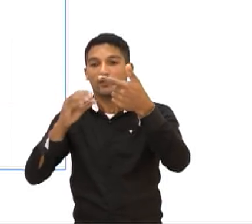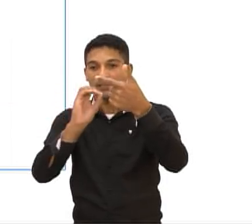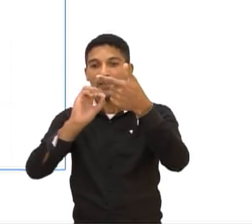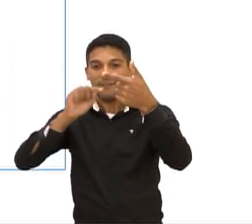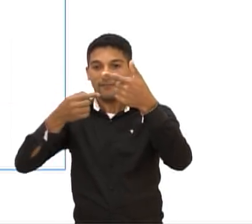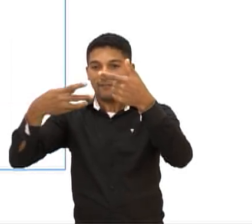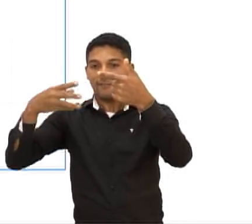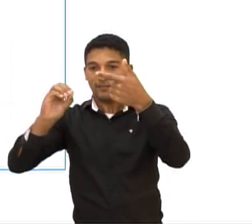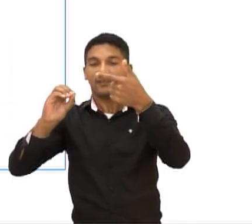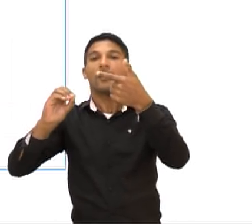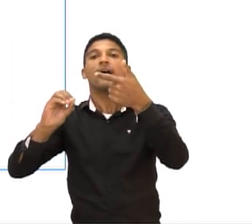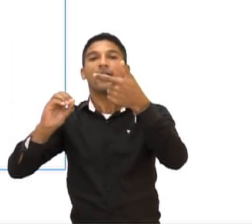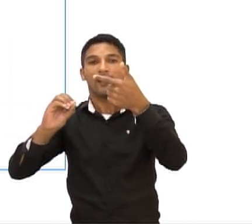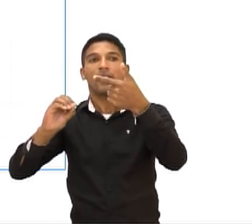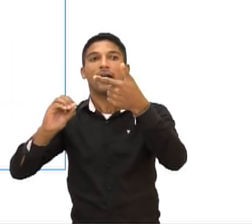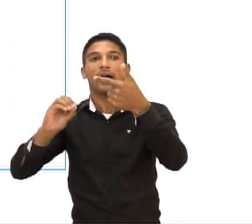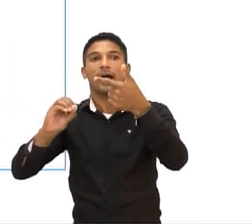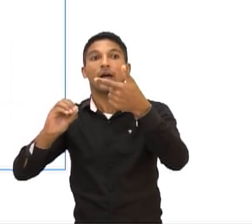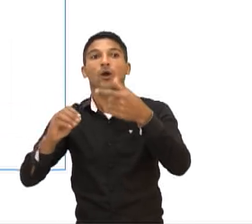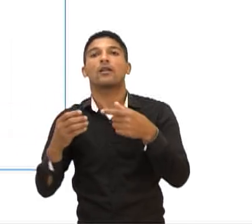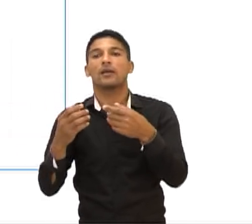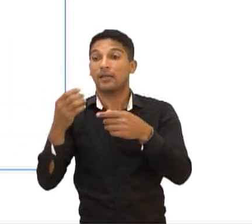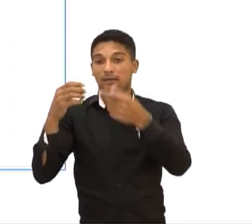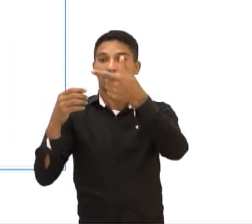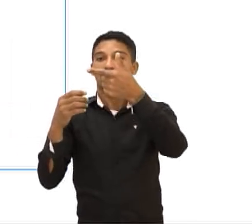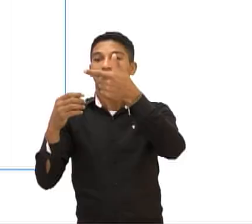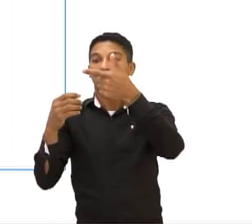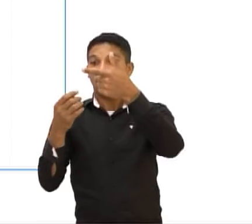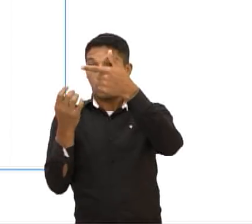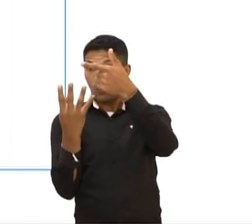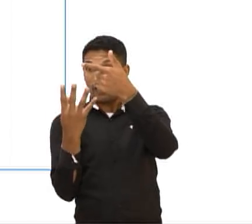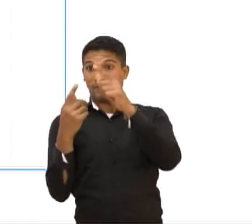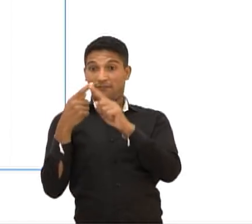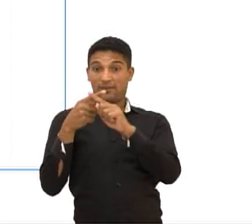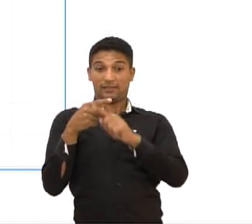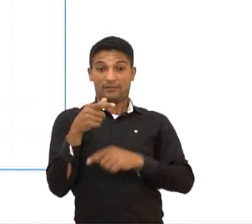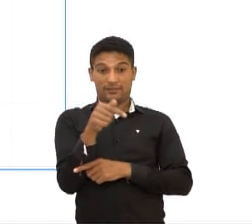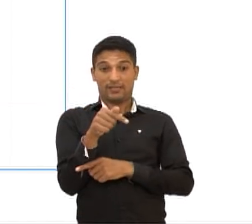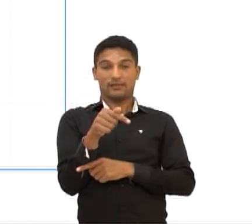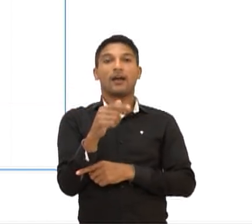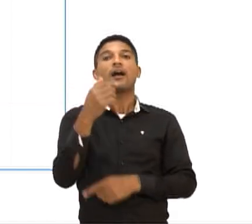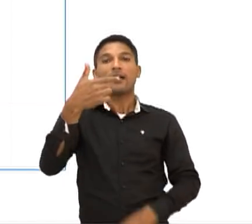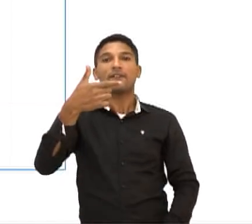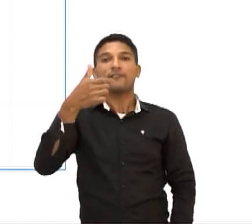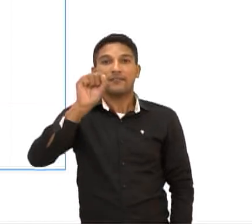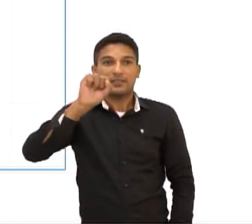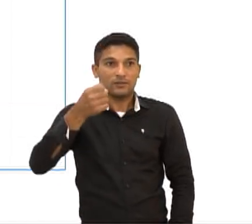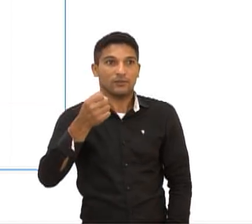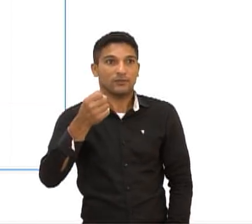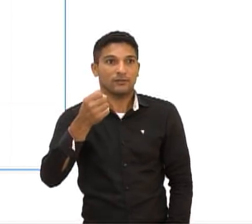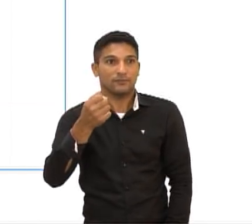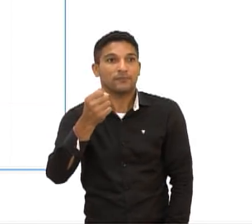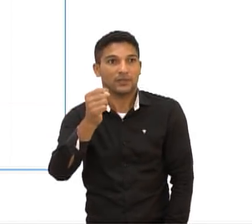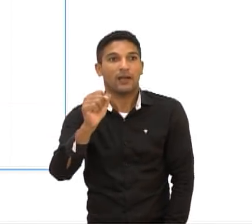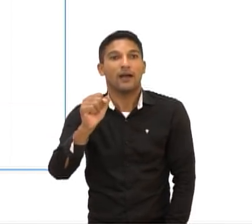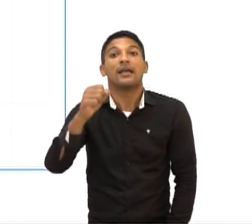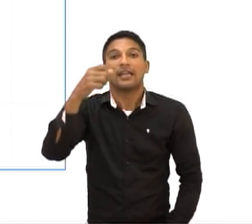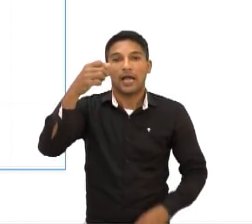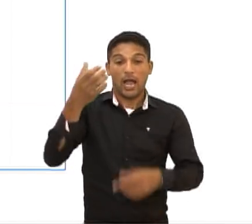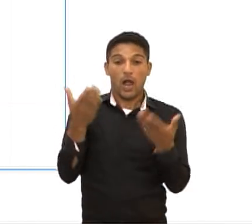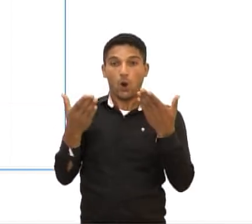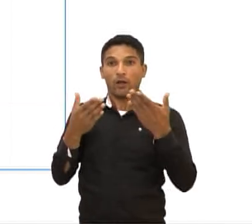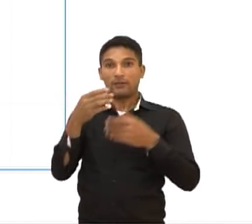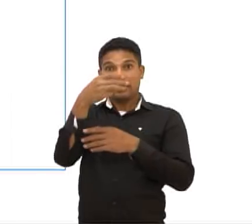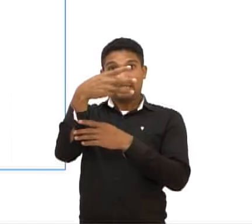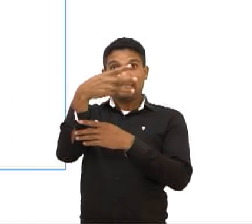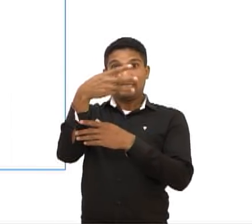dividir? O 7. 4 vezes 7, 28. Aí eu tenho meu 30 menos o 28, eu vou ter o quê?